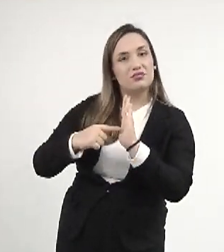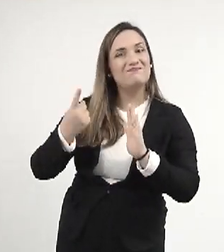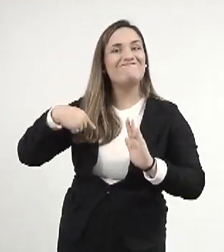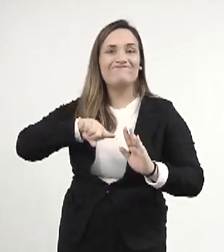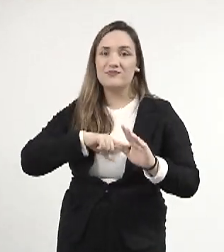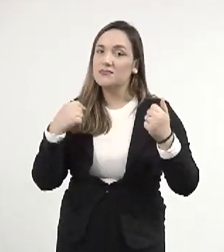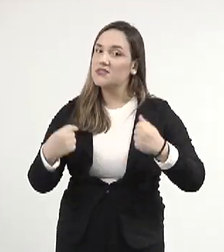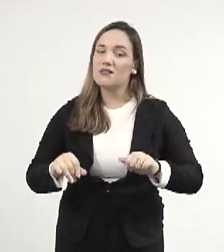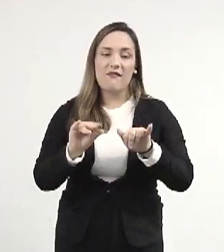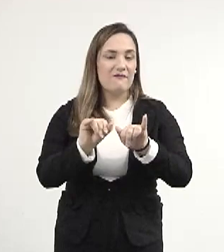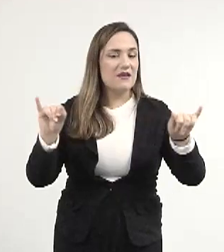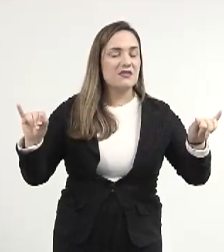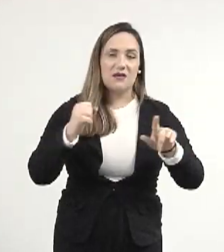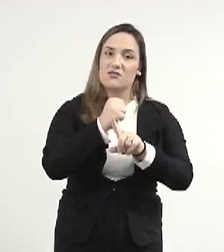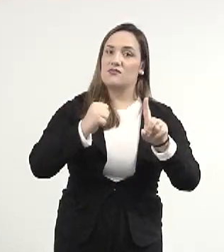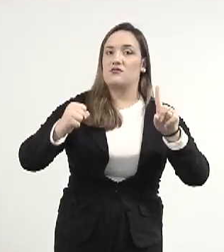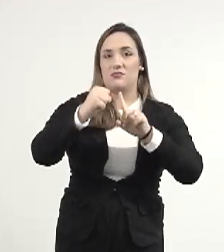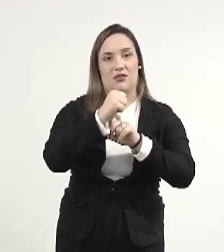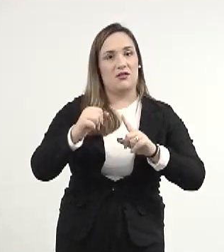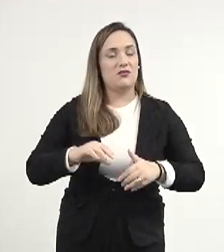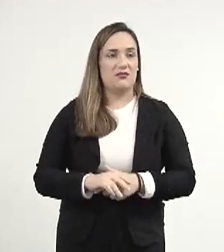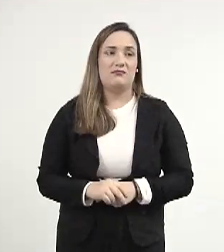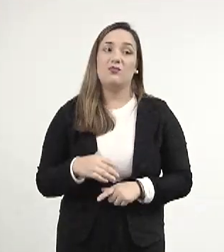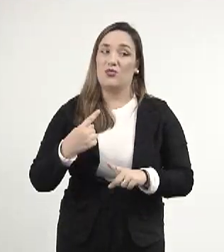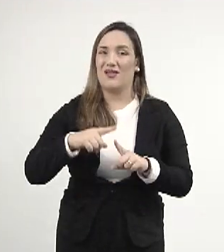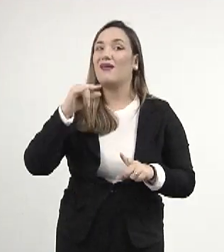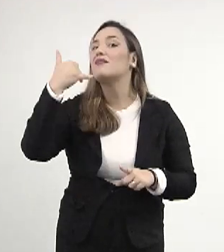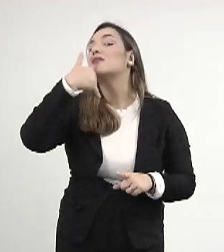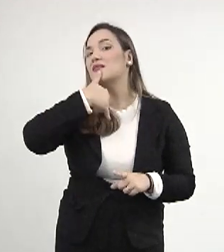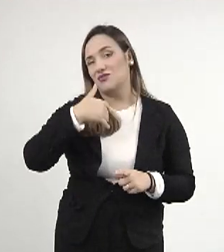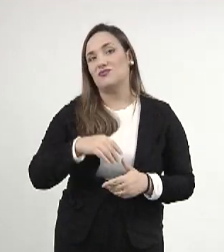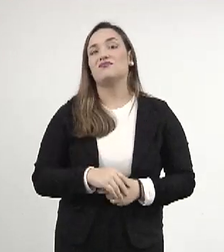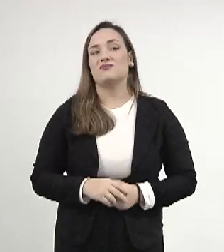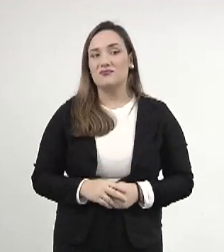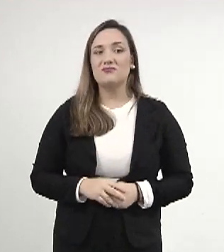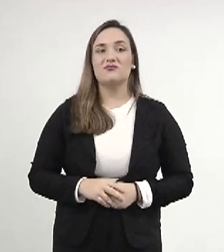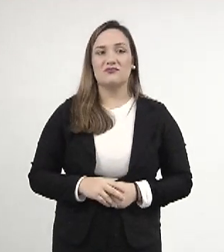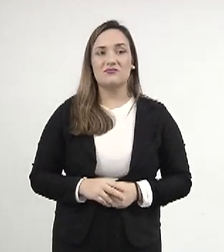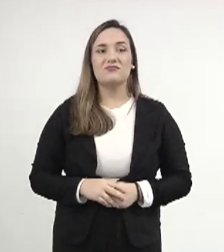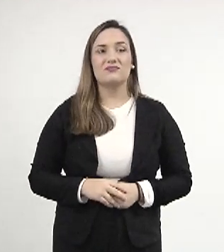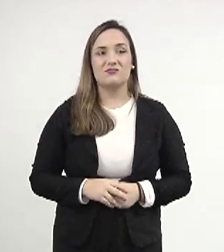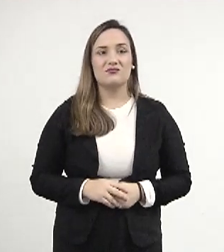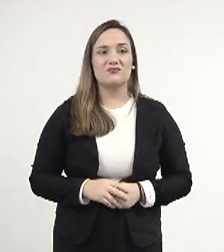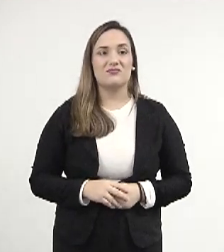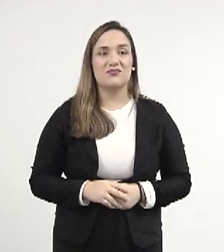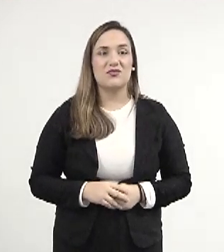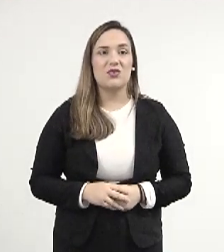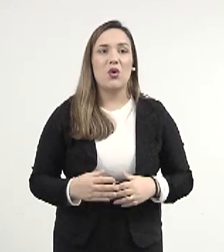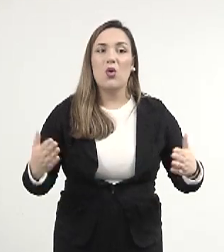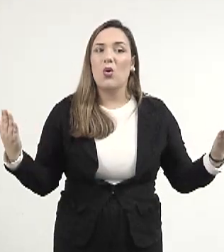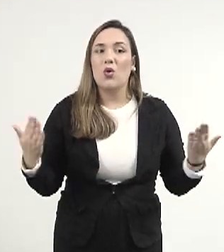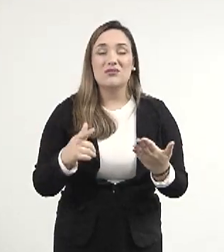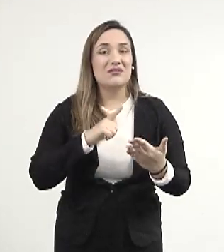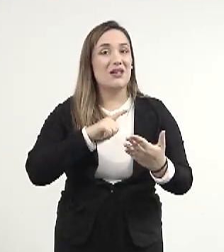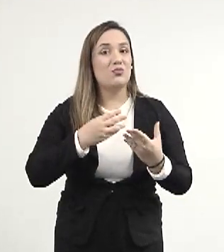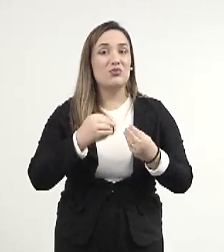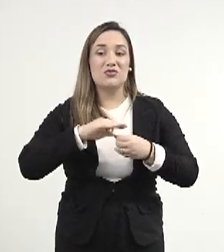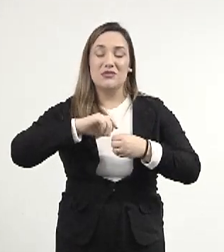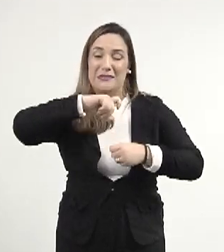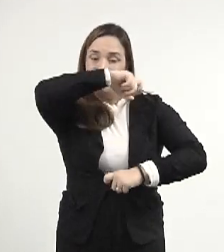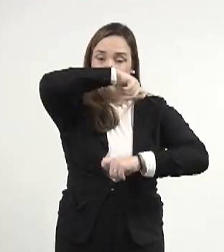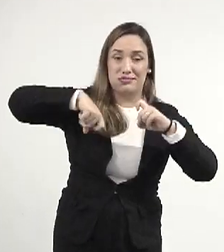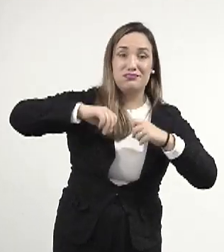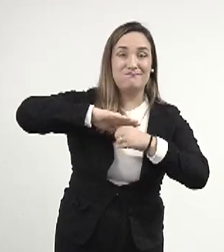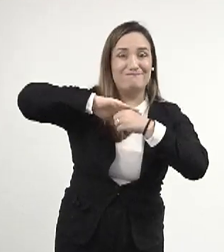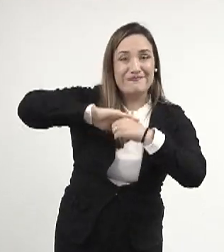que informar à sociedade uma triste realidade. A maior taxa de estupro de vulnerável no país